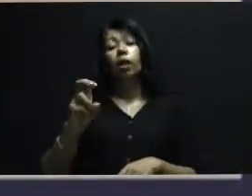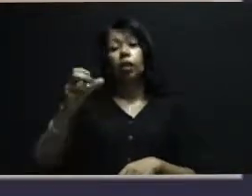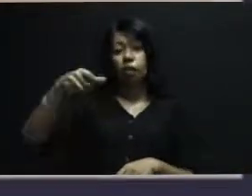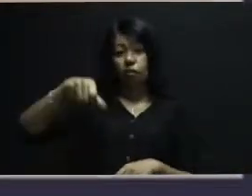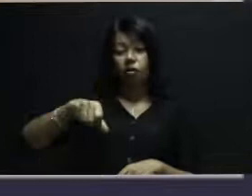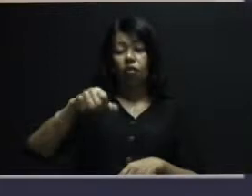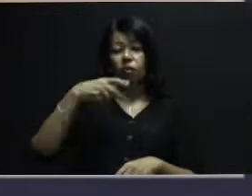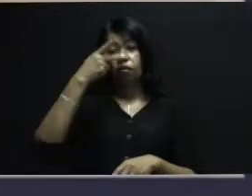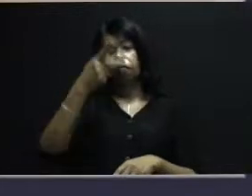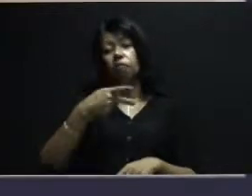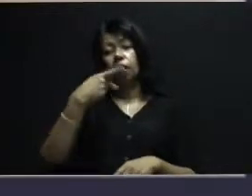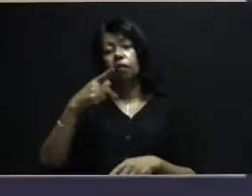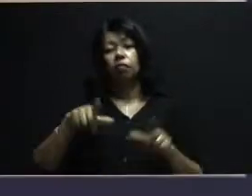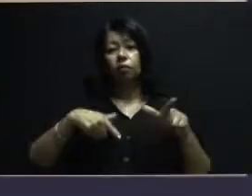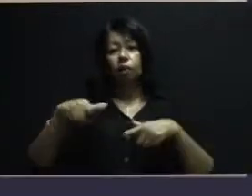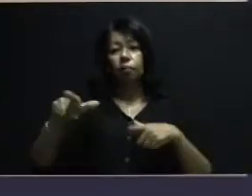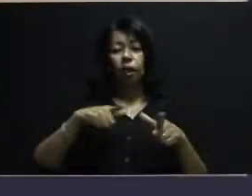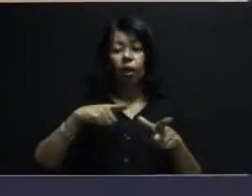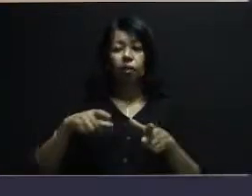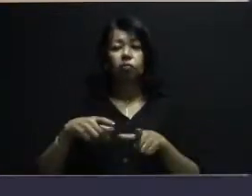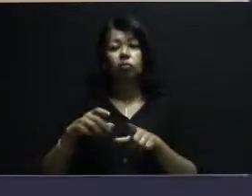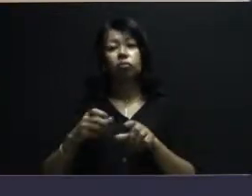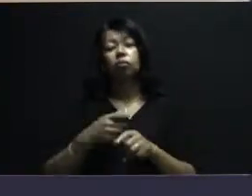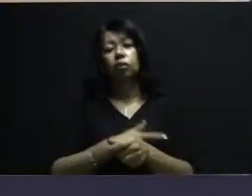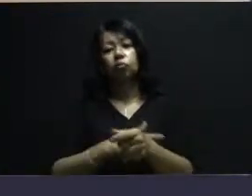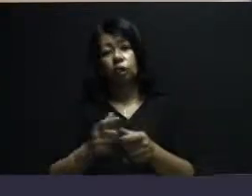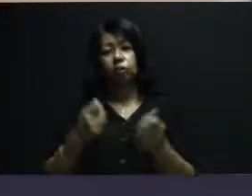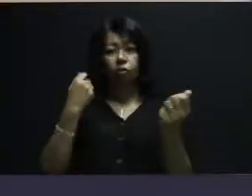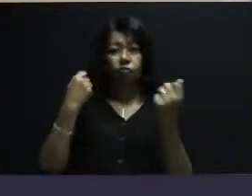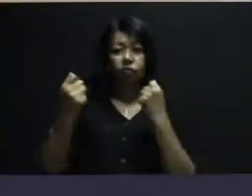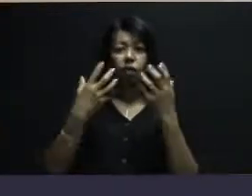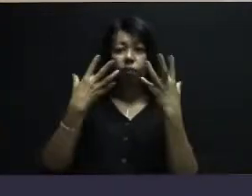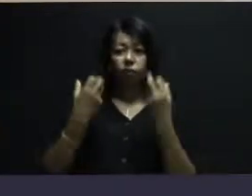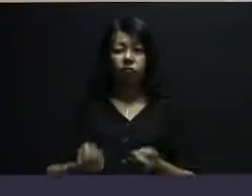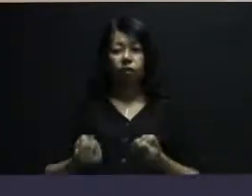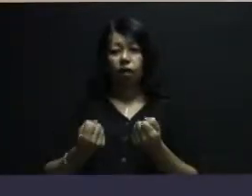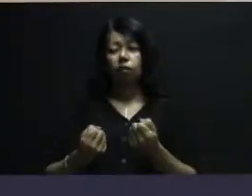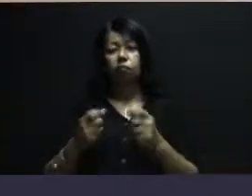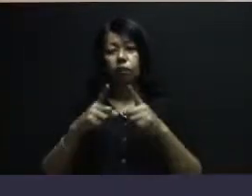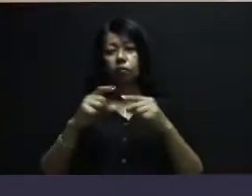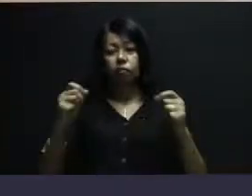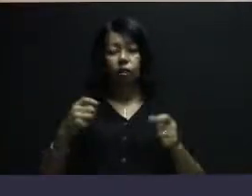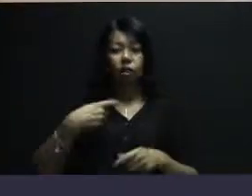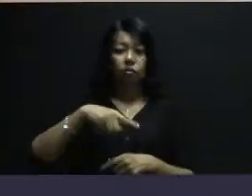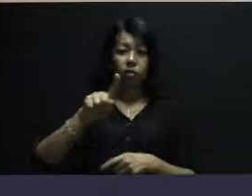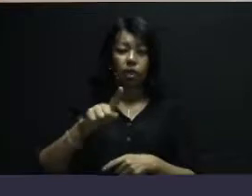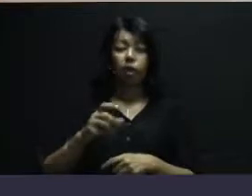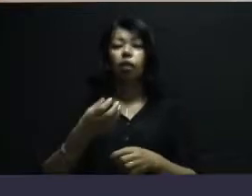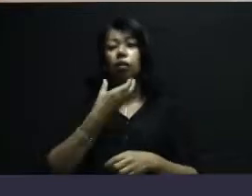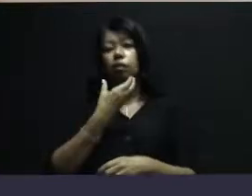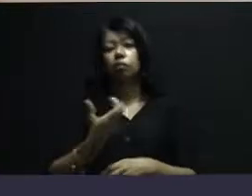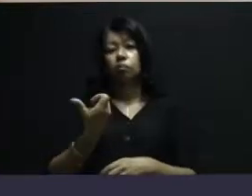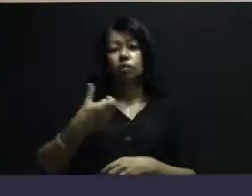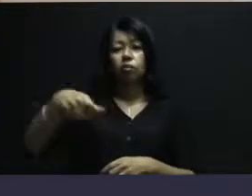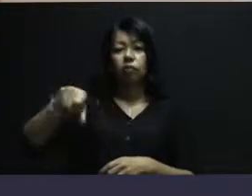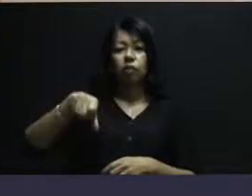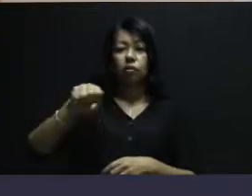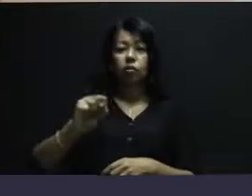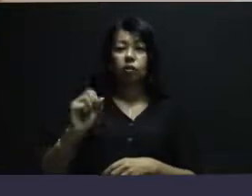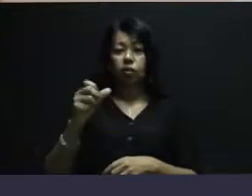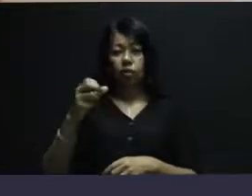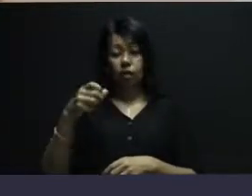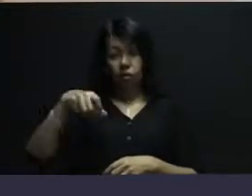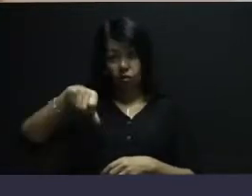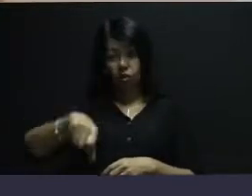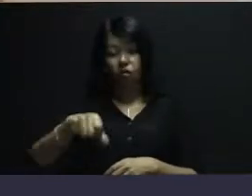4559/84, que dispõe sobre os profissionais de educação física, aprovado pelo Congresso Nacional em dezembro de 1989, o presidente da